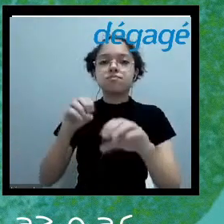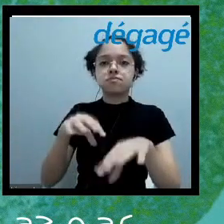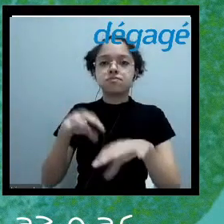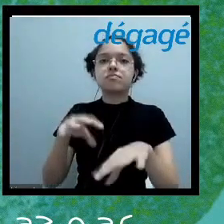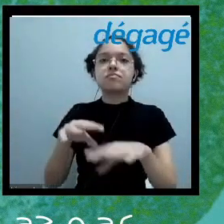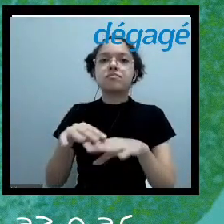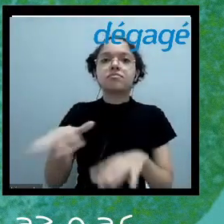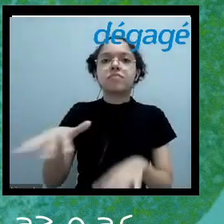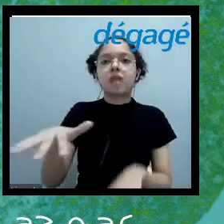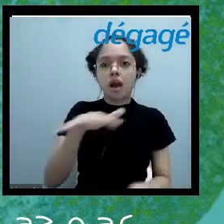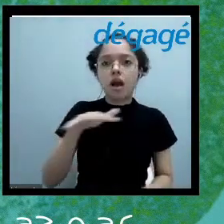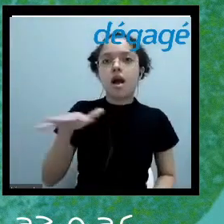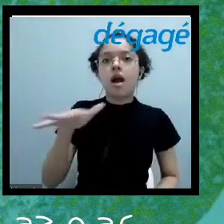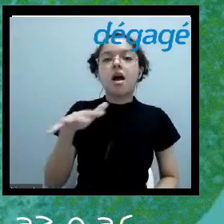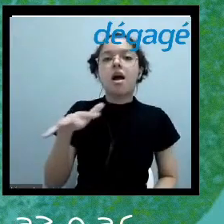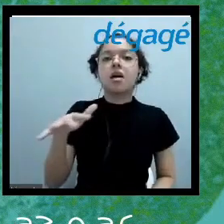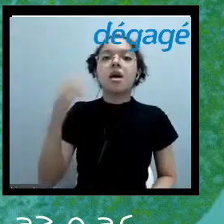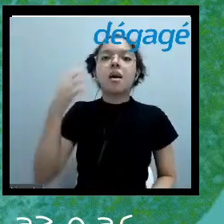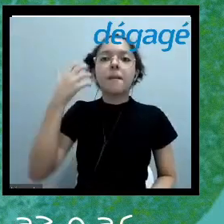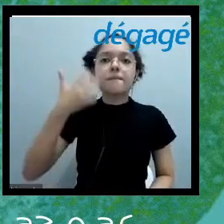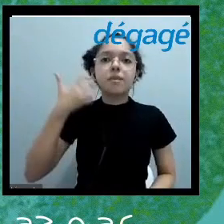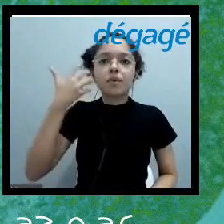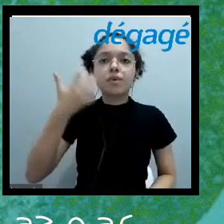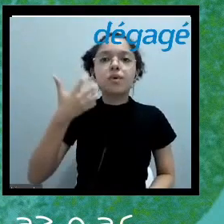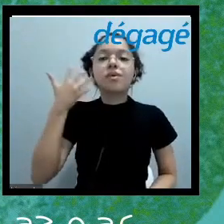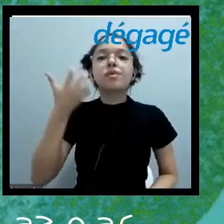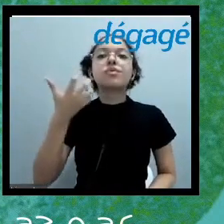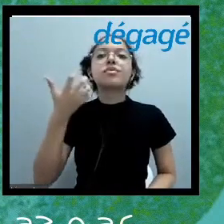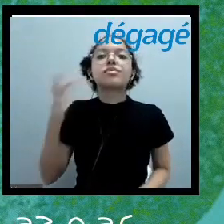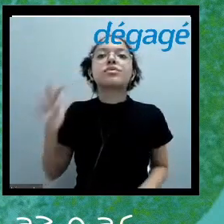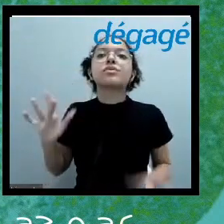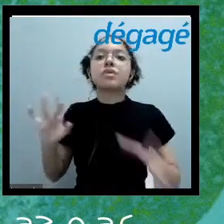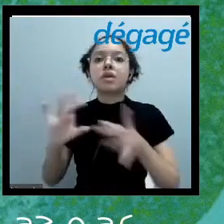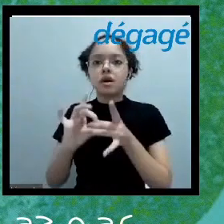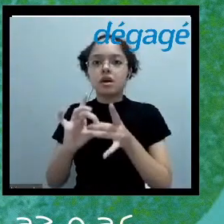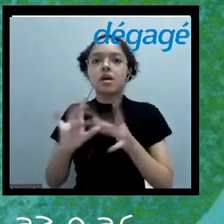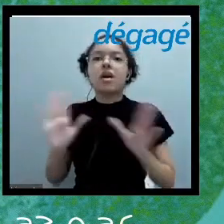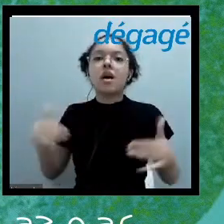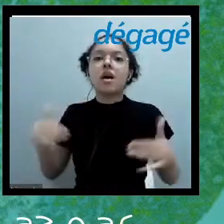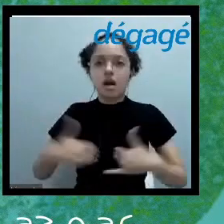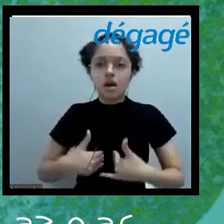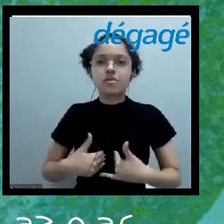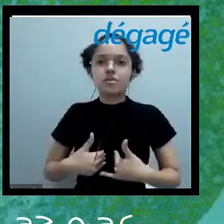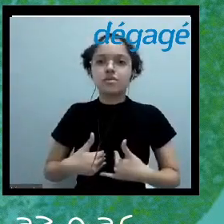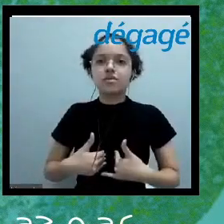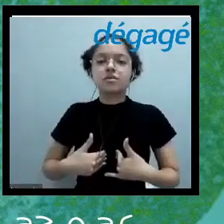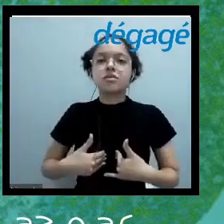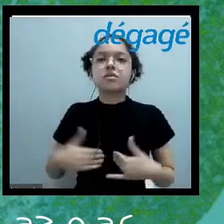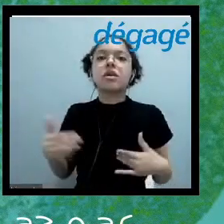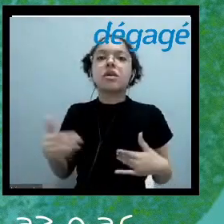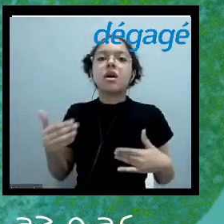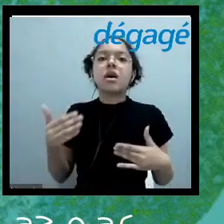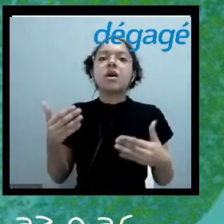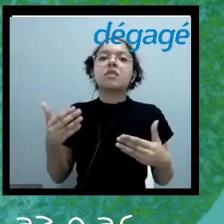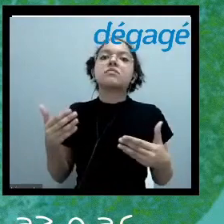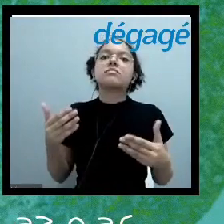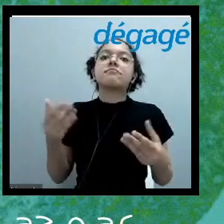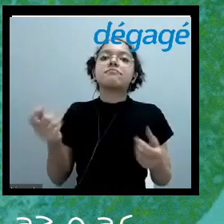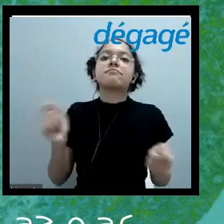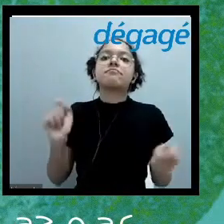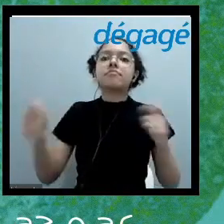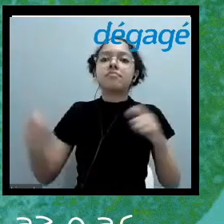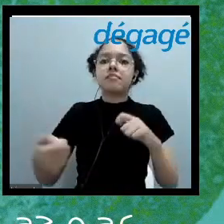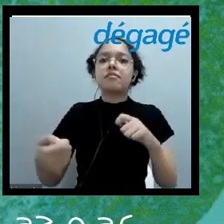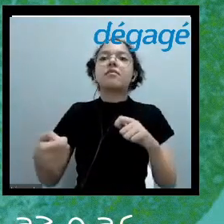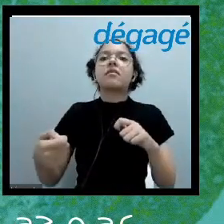lê, recebe a música, entende a mesma região responsável pelo